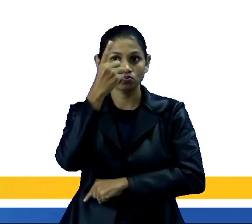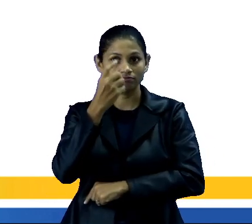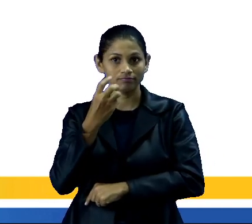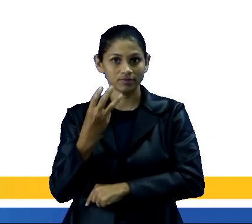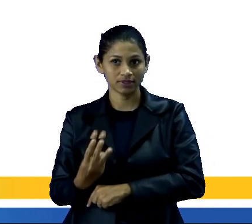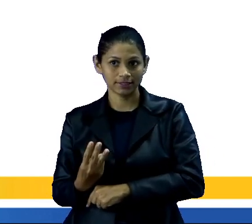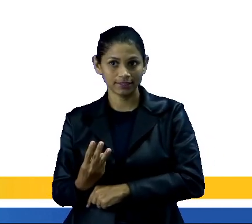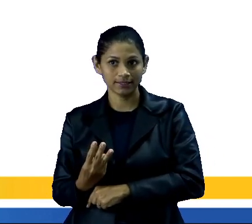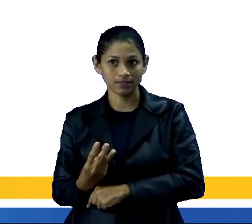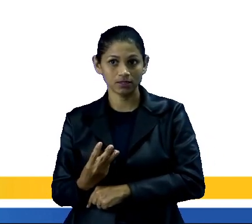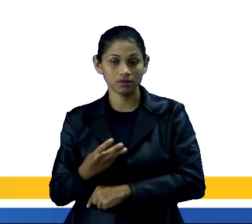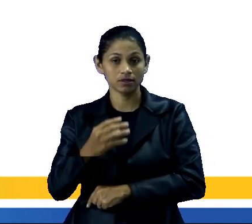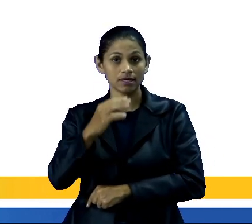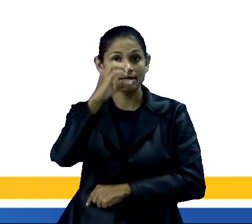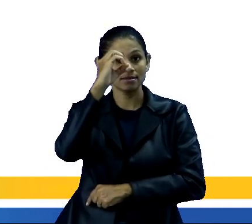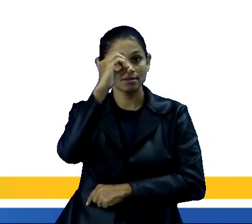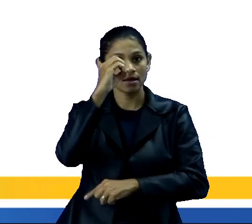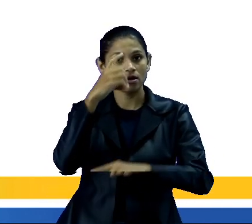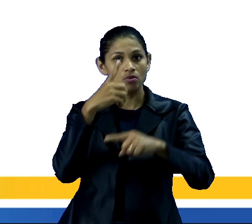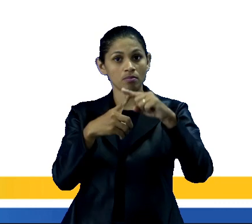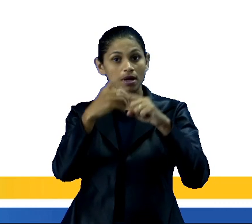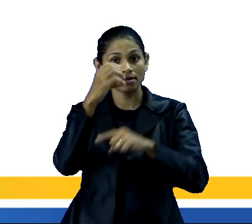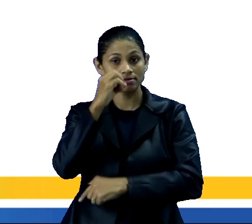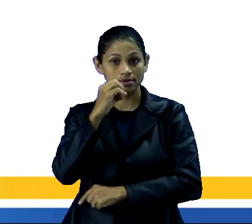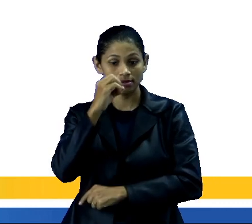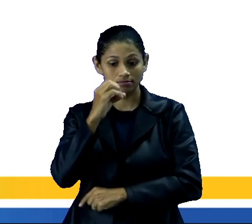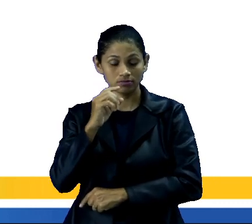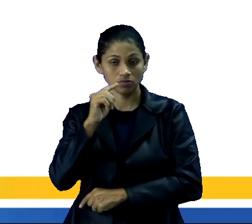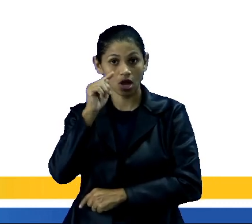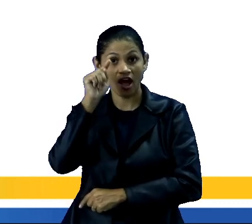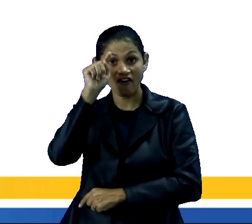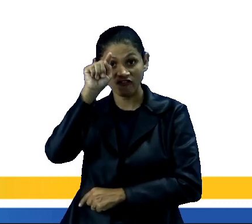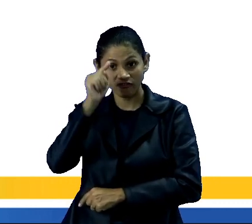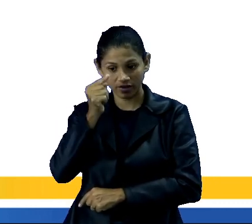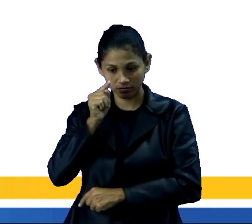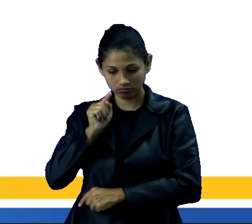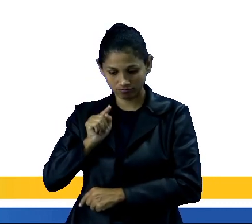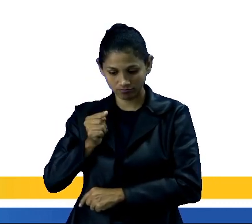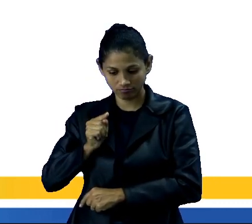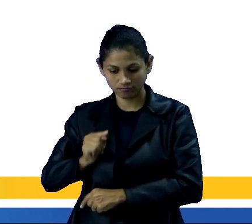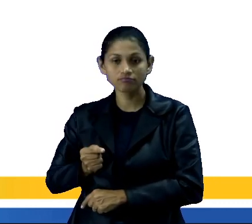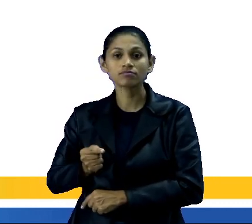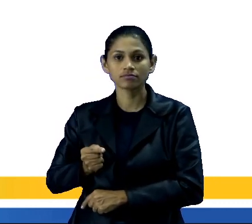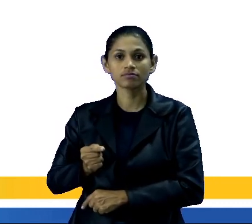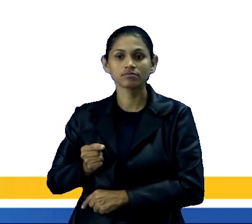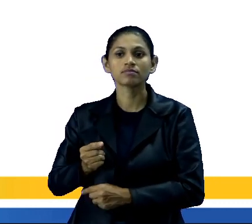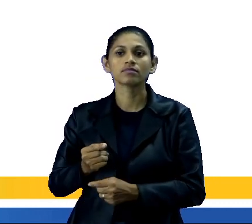vírgula desce ela, 0 mais 0, 0. E aí nós temos o resultado,